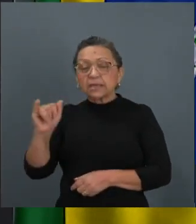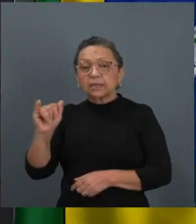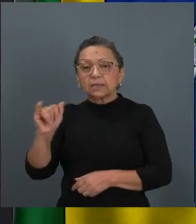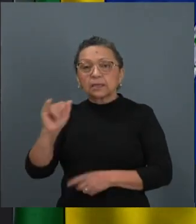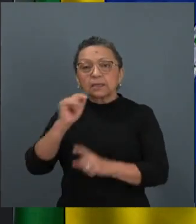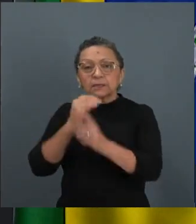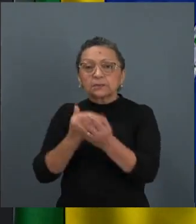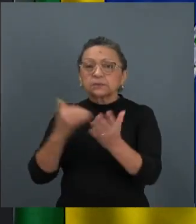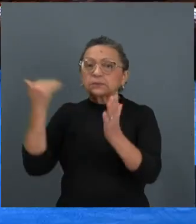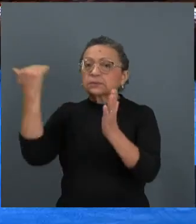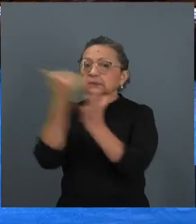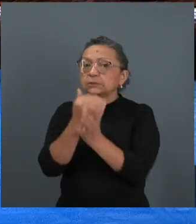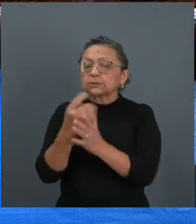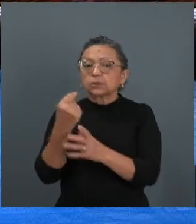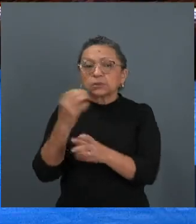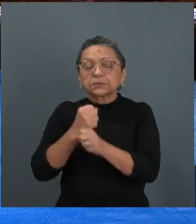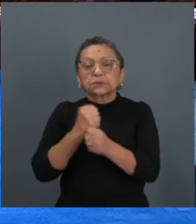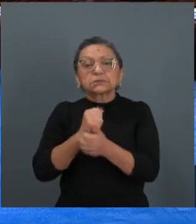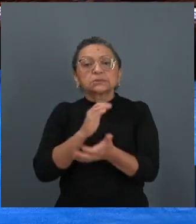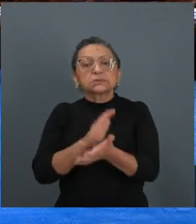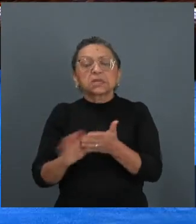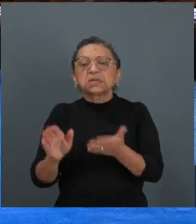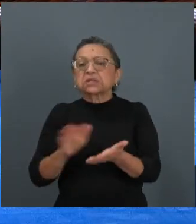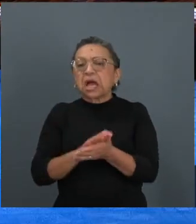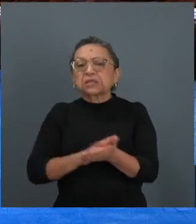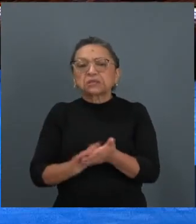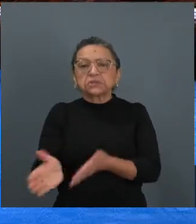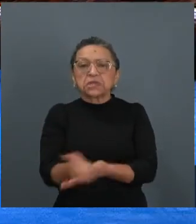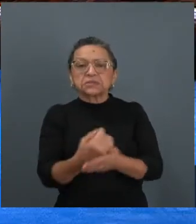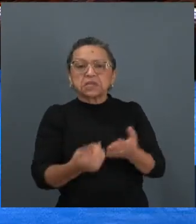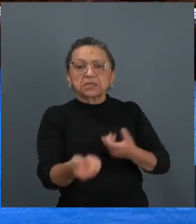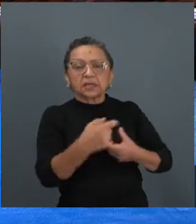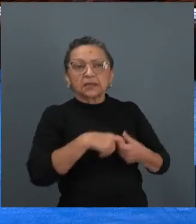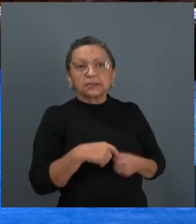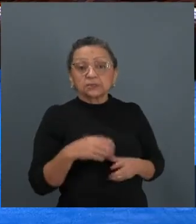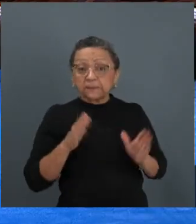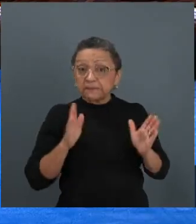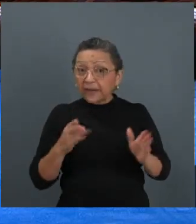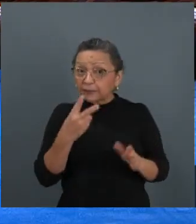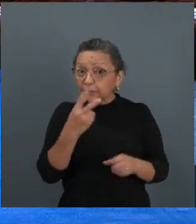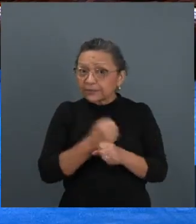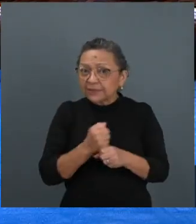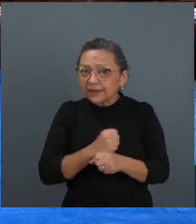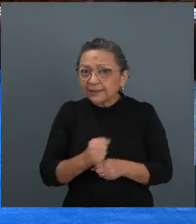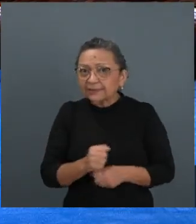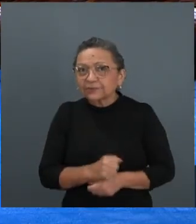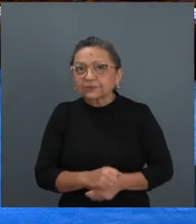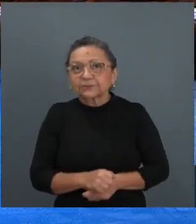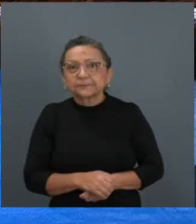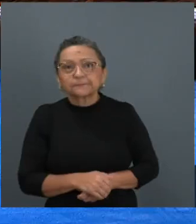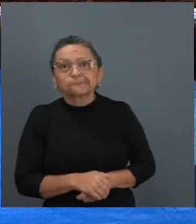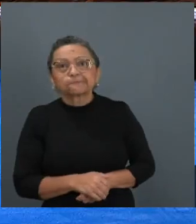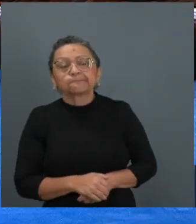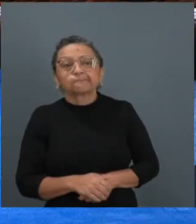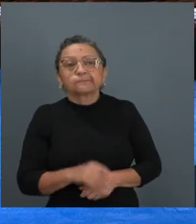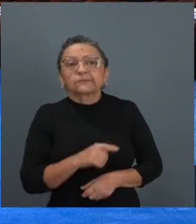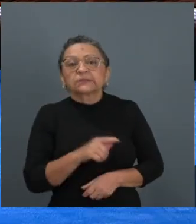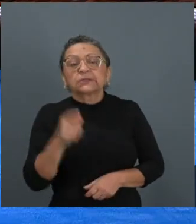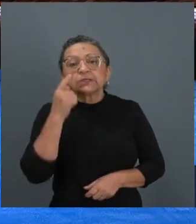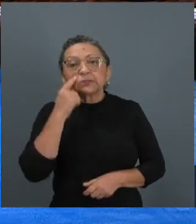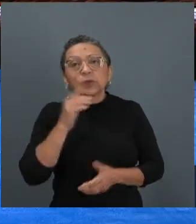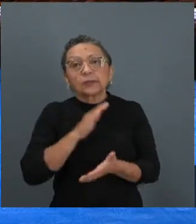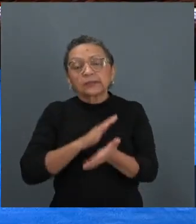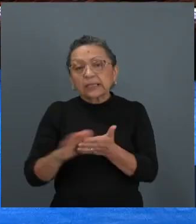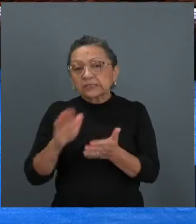acréscimo ao orçamento, sem contrapartida de receitas, em 2 anos. E isso com despesas permanentes